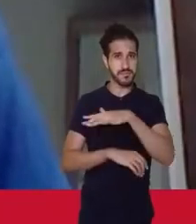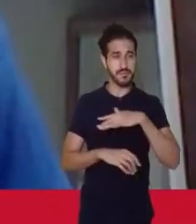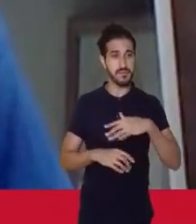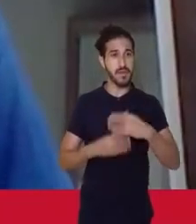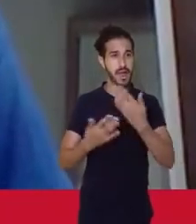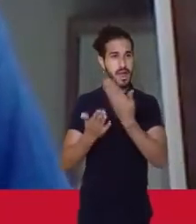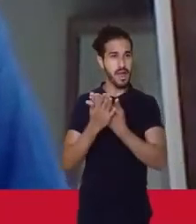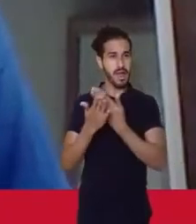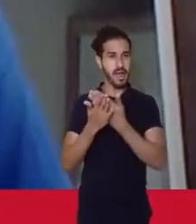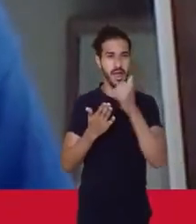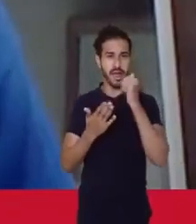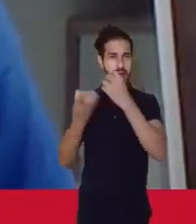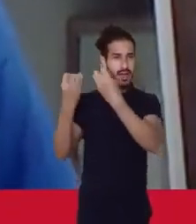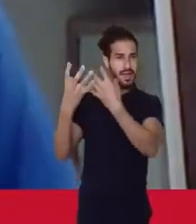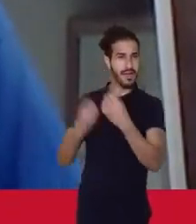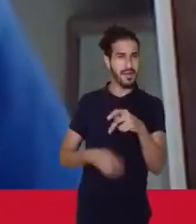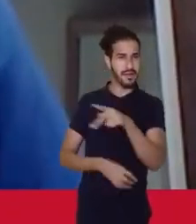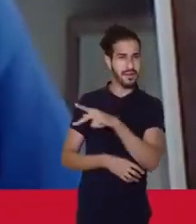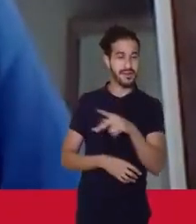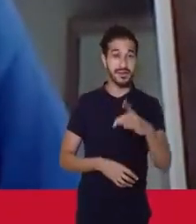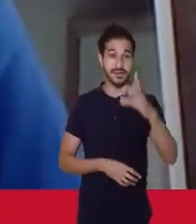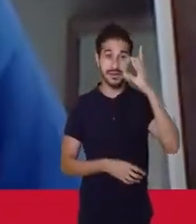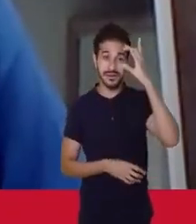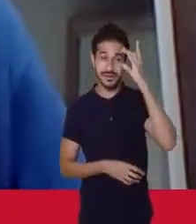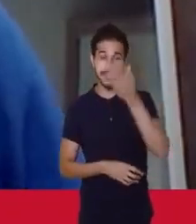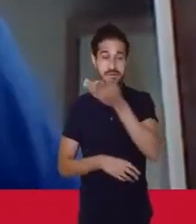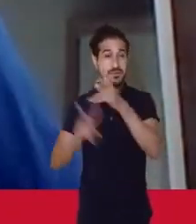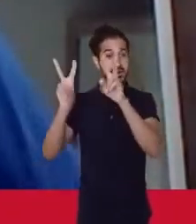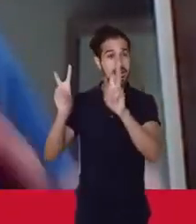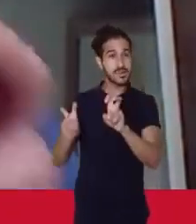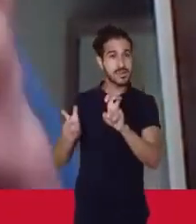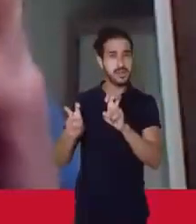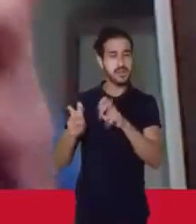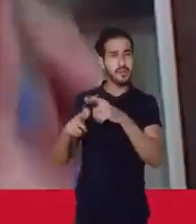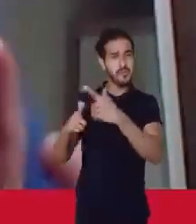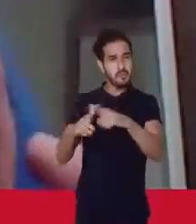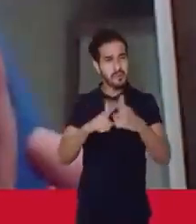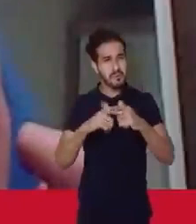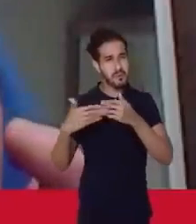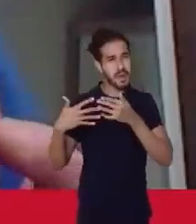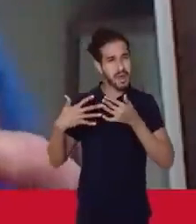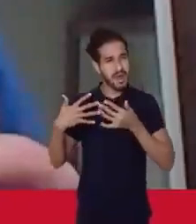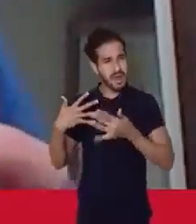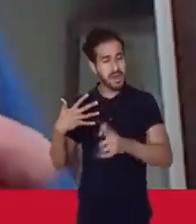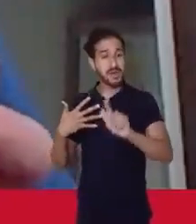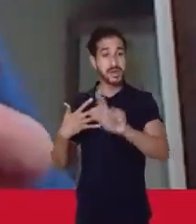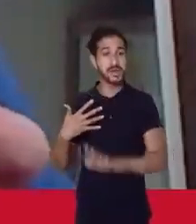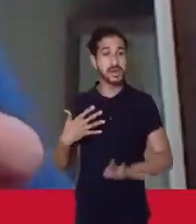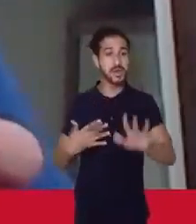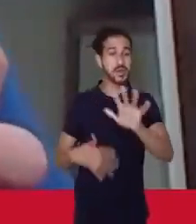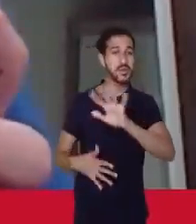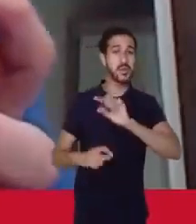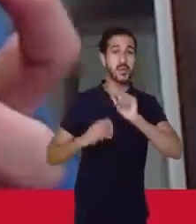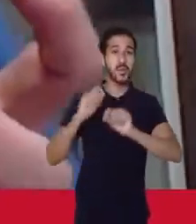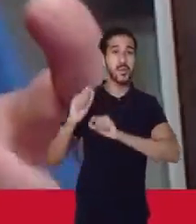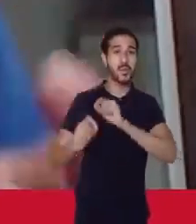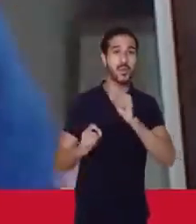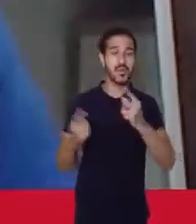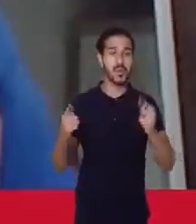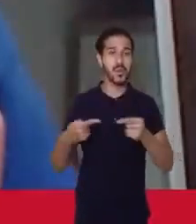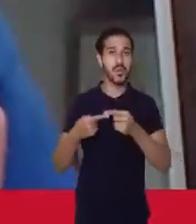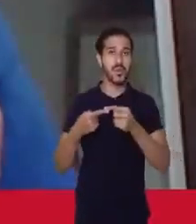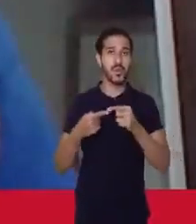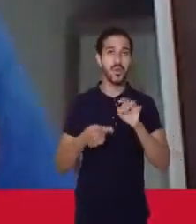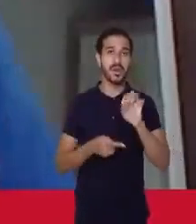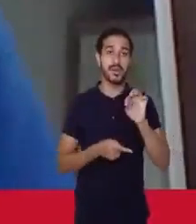verdadeira aula, né, da professora Dilma, sobre a desestruturação do que faz parte